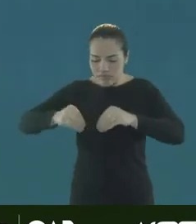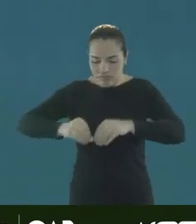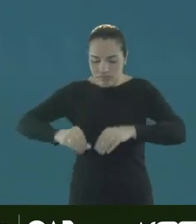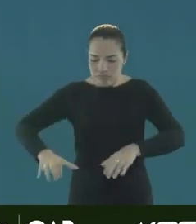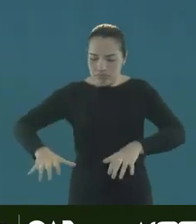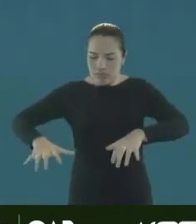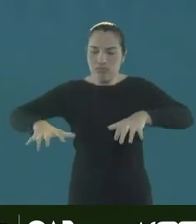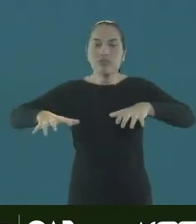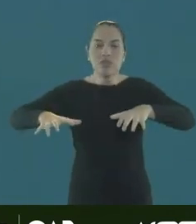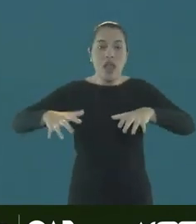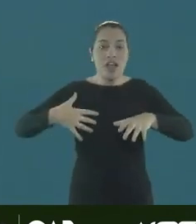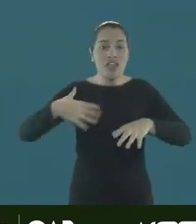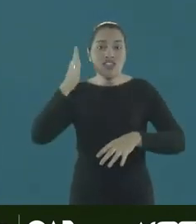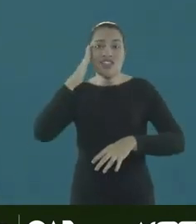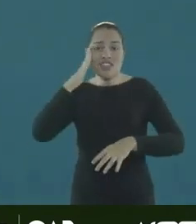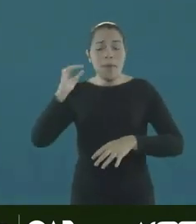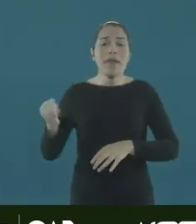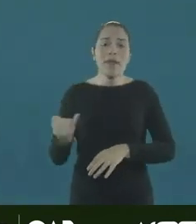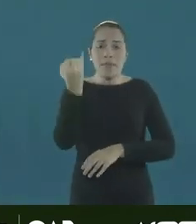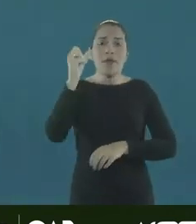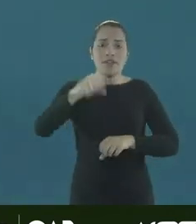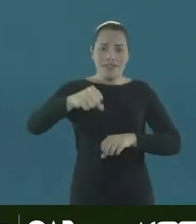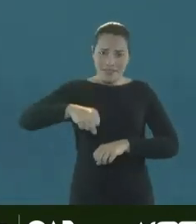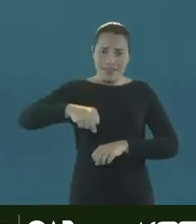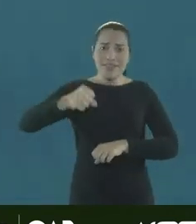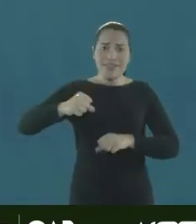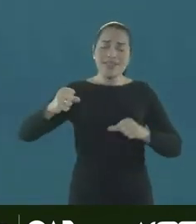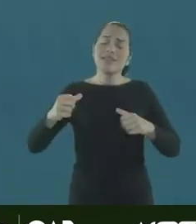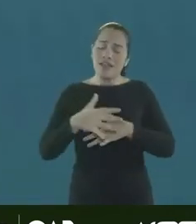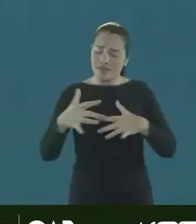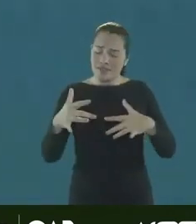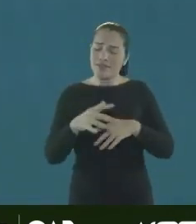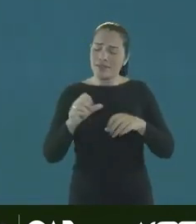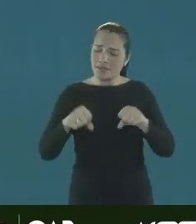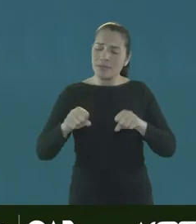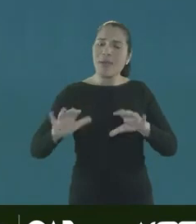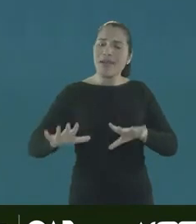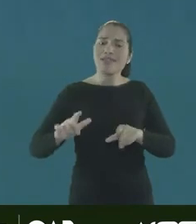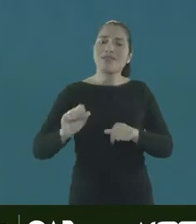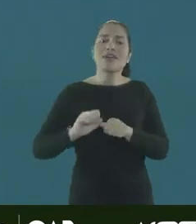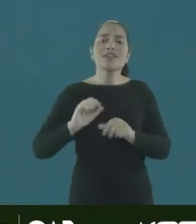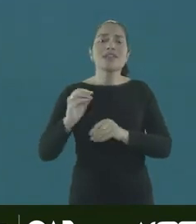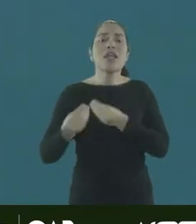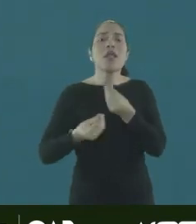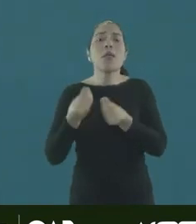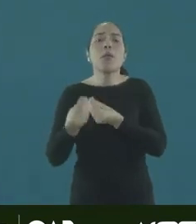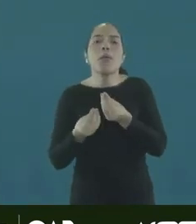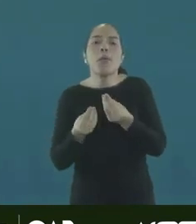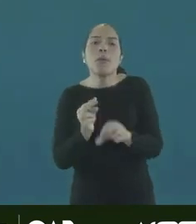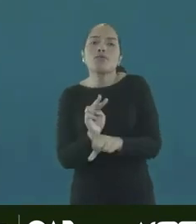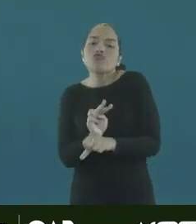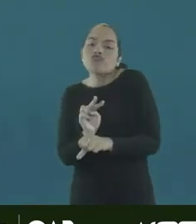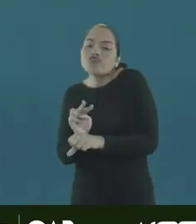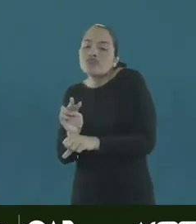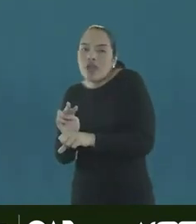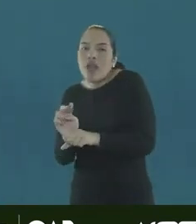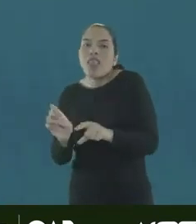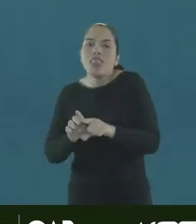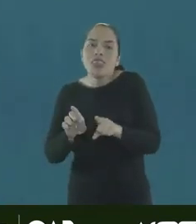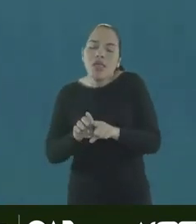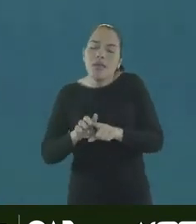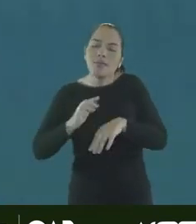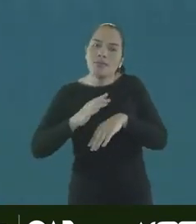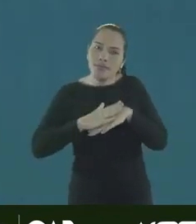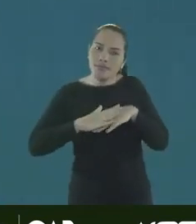necessária e ela é tão importante pra cidade que ela precisa ser feita com cuidado e com zelo o que nós ouvimos recentemente